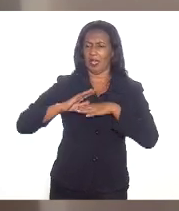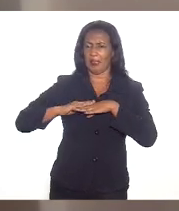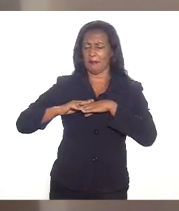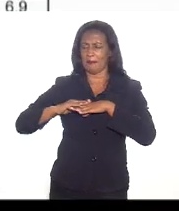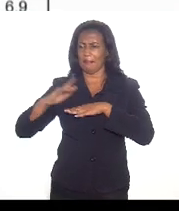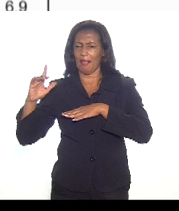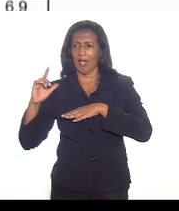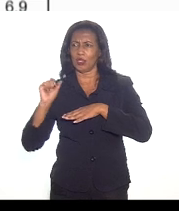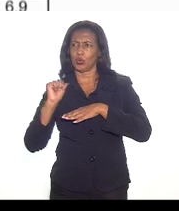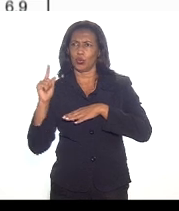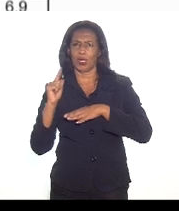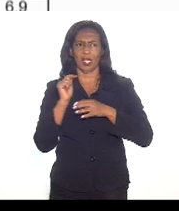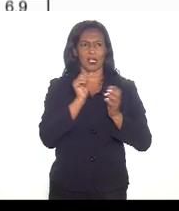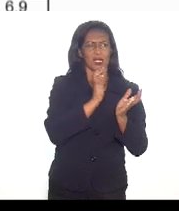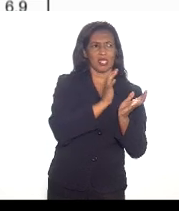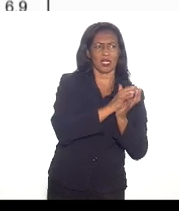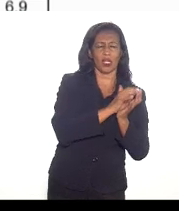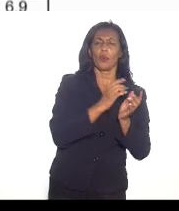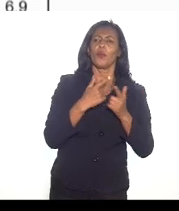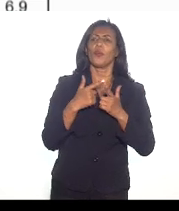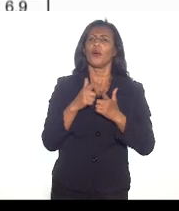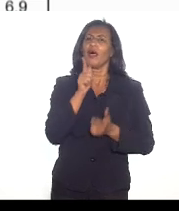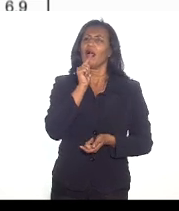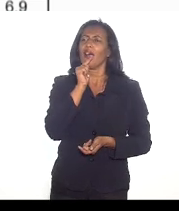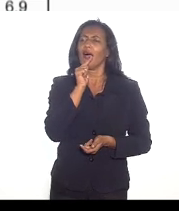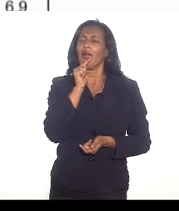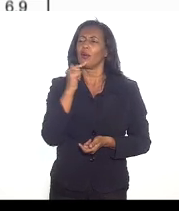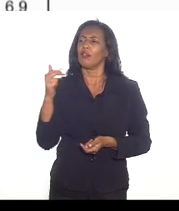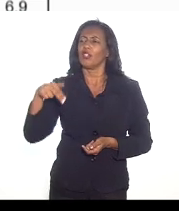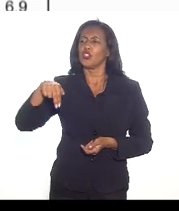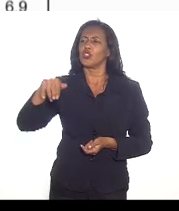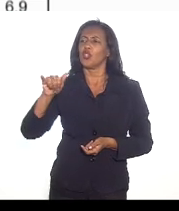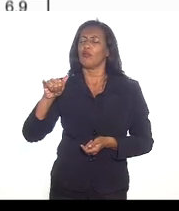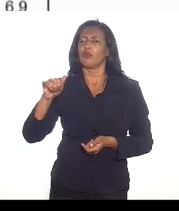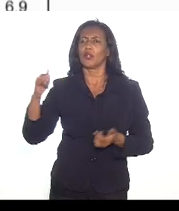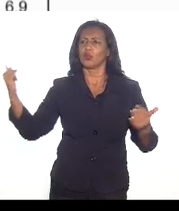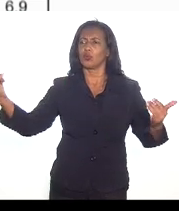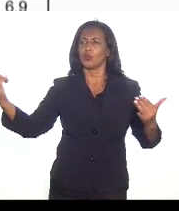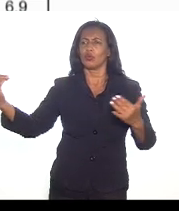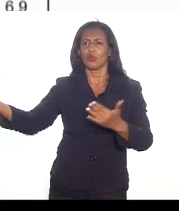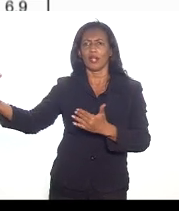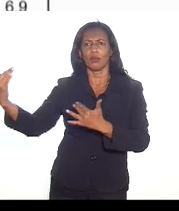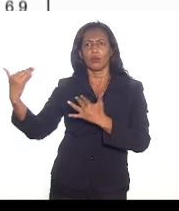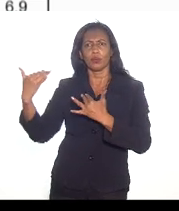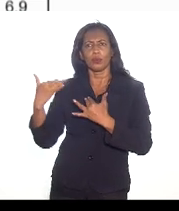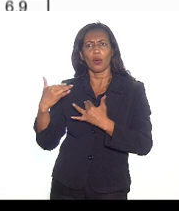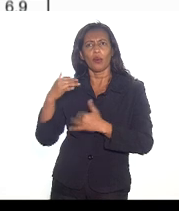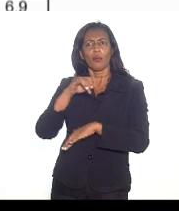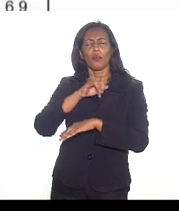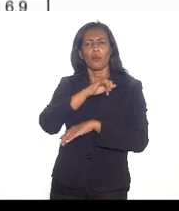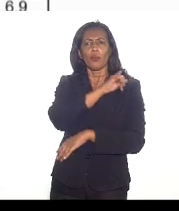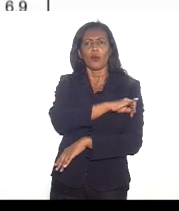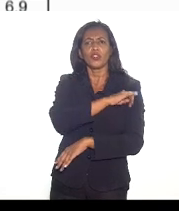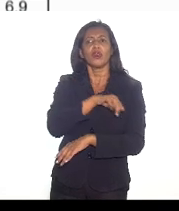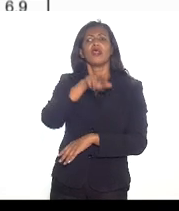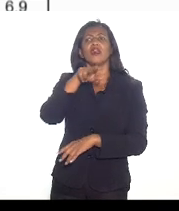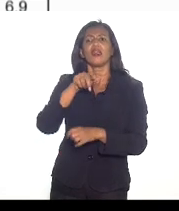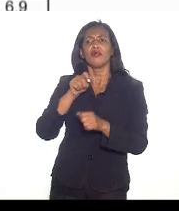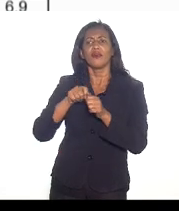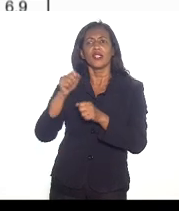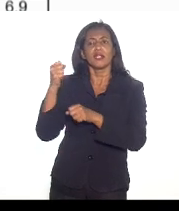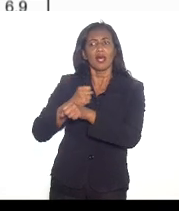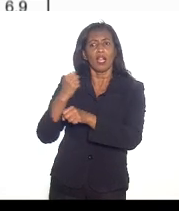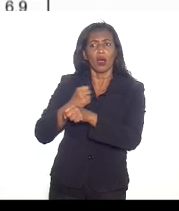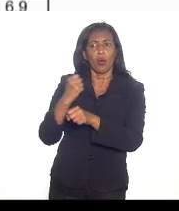Quer dizer, por que a água ela vem de Nova Iguaçu e atende a cidade do Rio de Janeiro? Porque, na verdade, quem fez a obra do Guandu